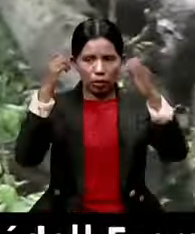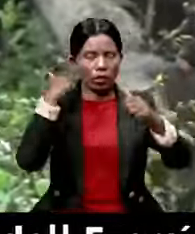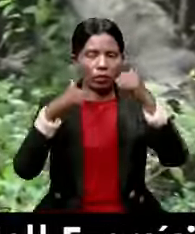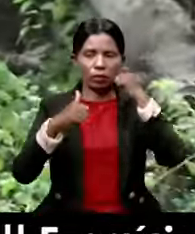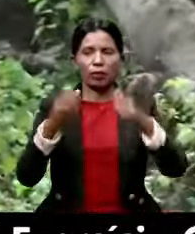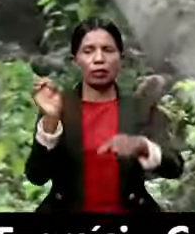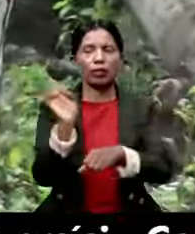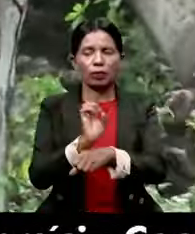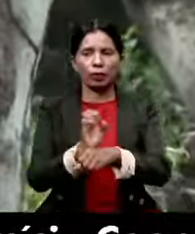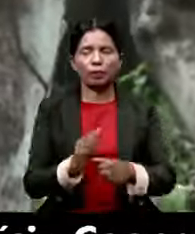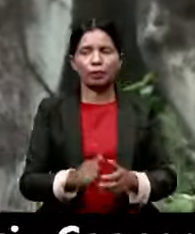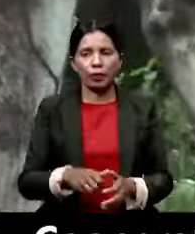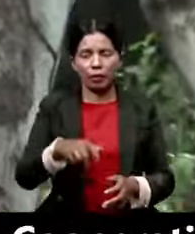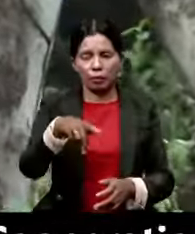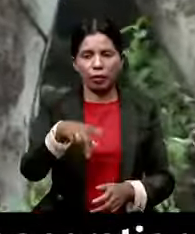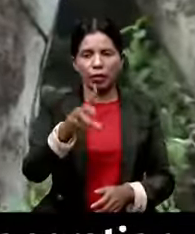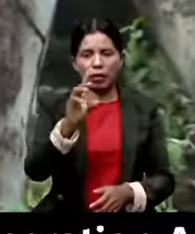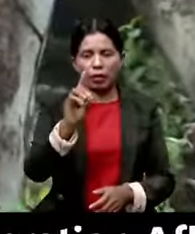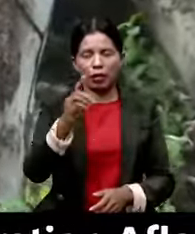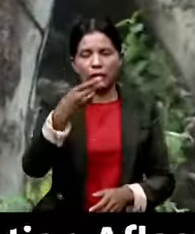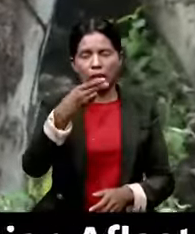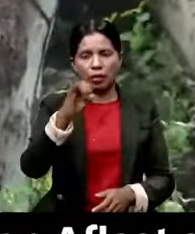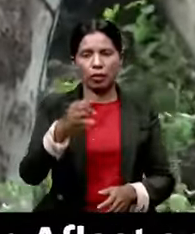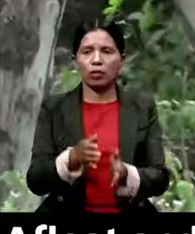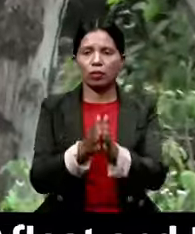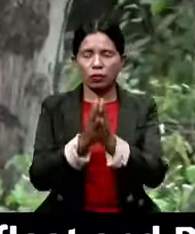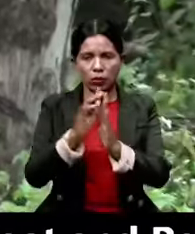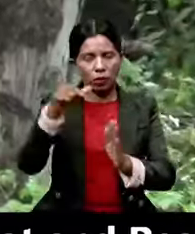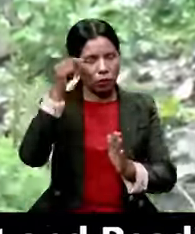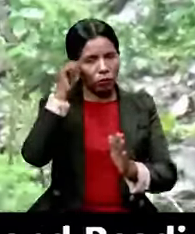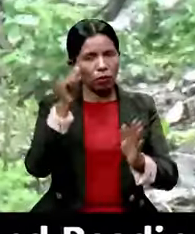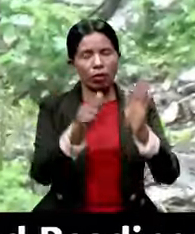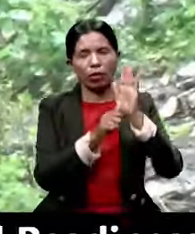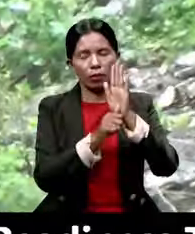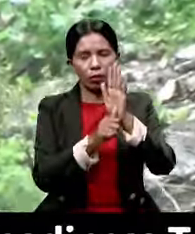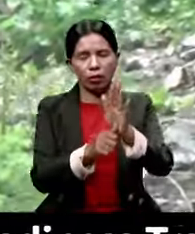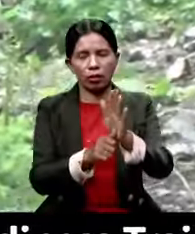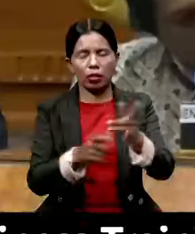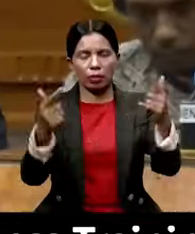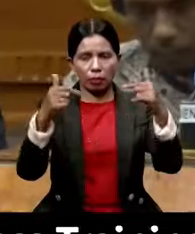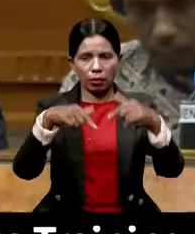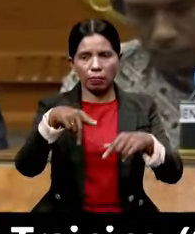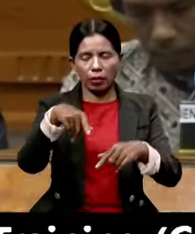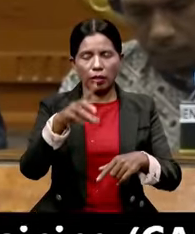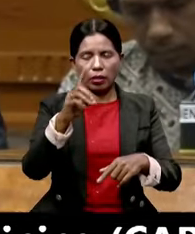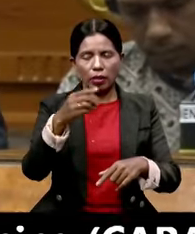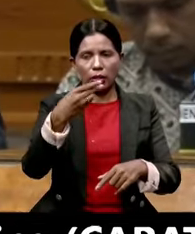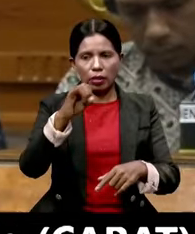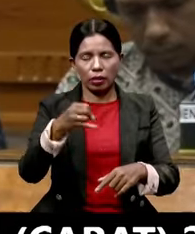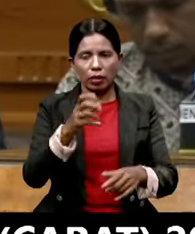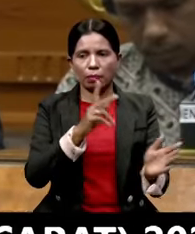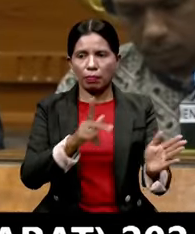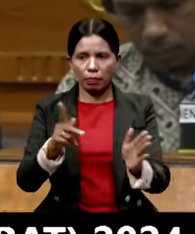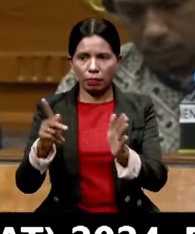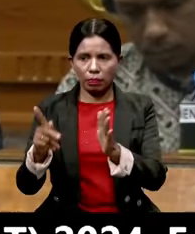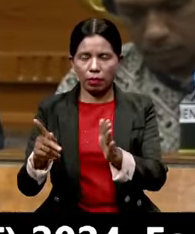econômica. Provedor Russo, a tu governo apresenta mãe, provedor. Plano Mestra, o